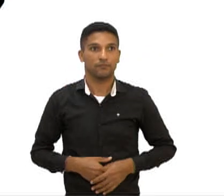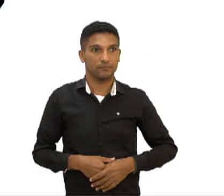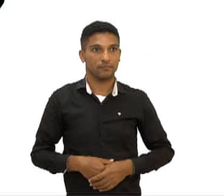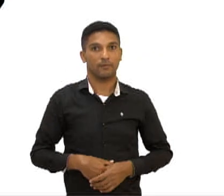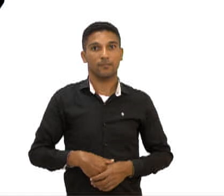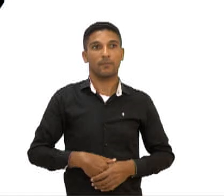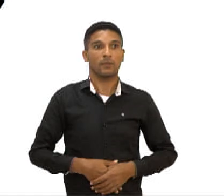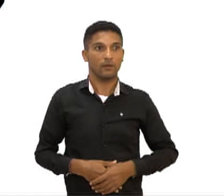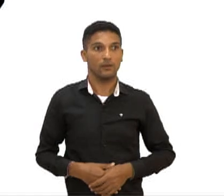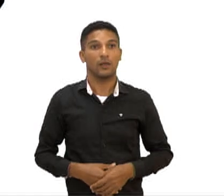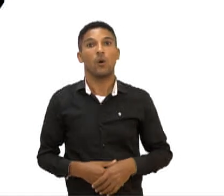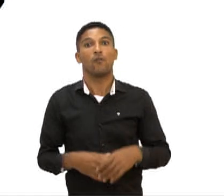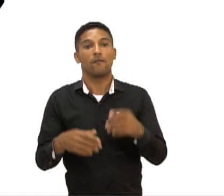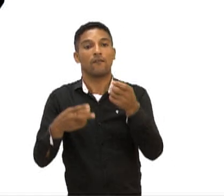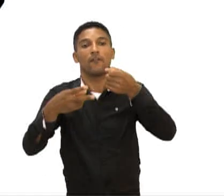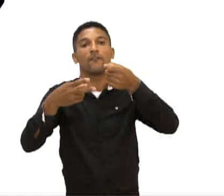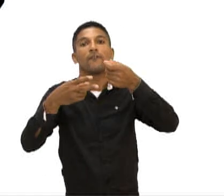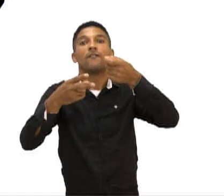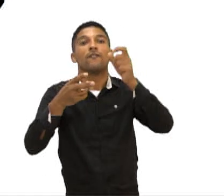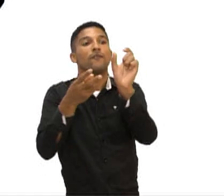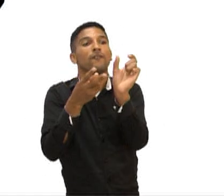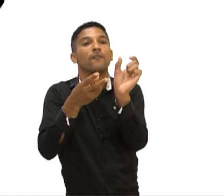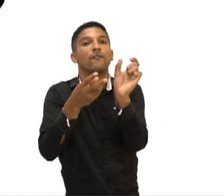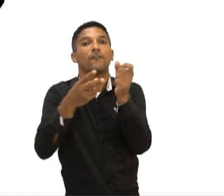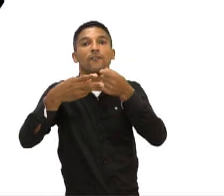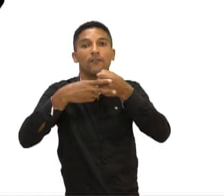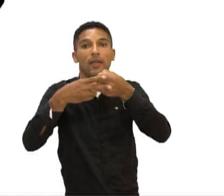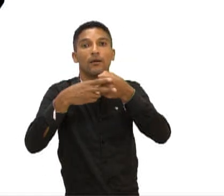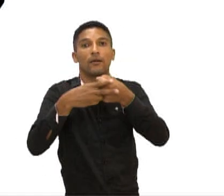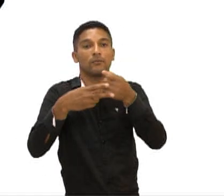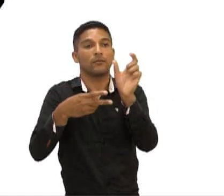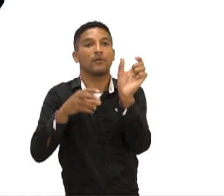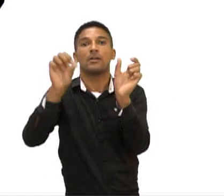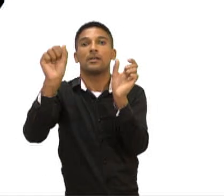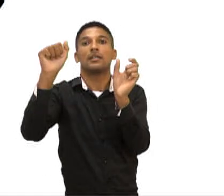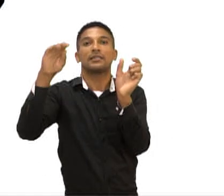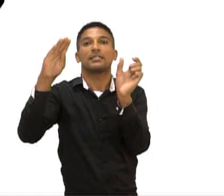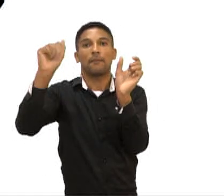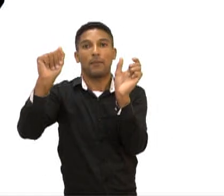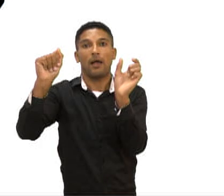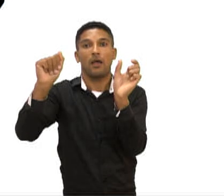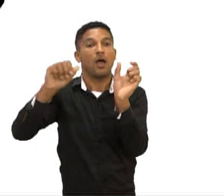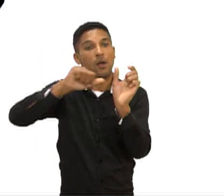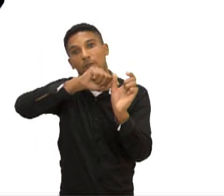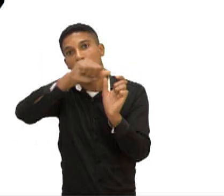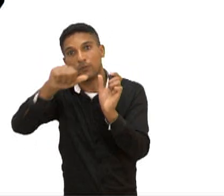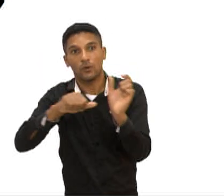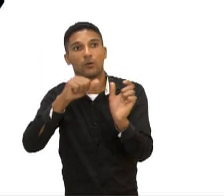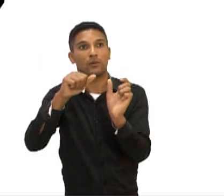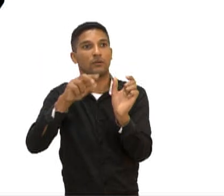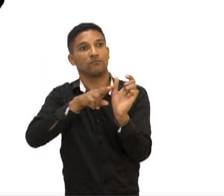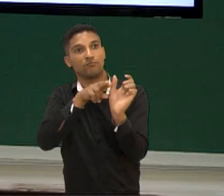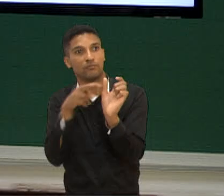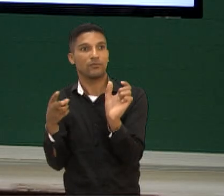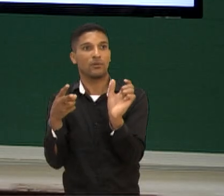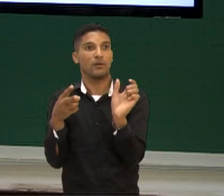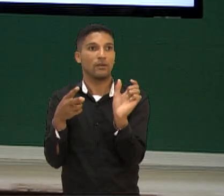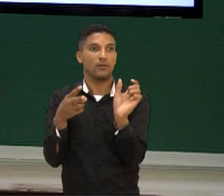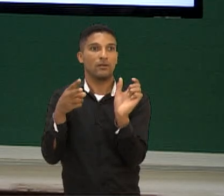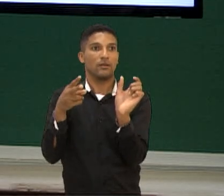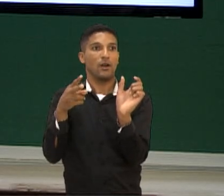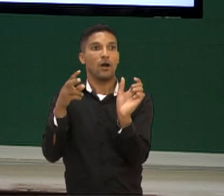Determinou o verbo sambar para dançar e sambista para quem canta ou dança o samba.